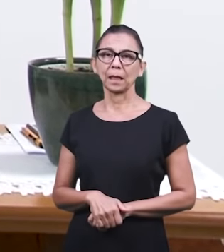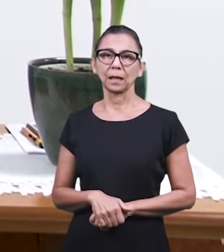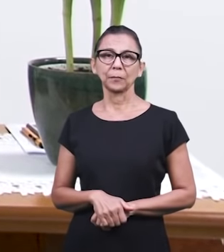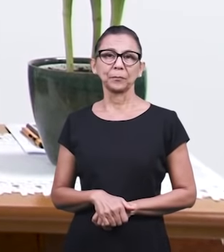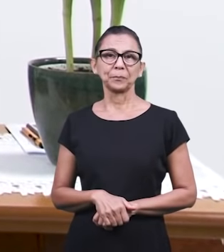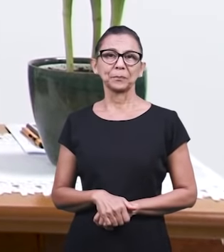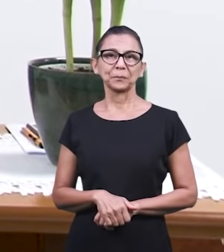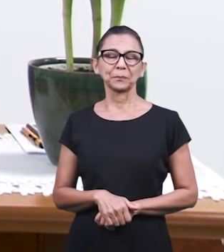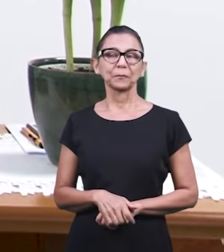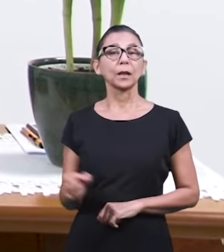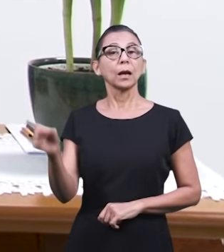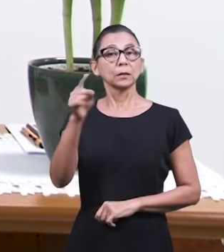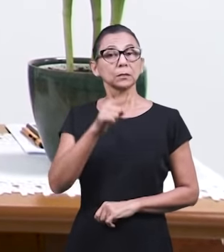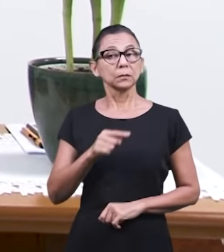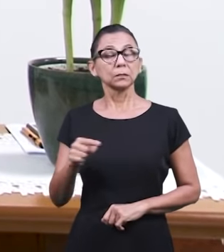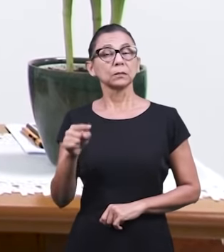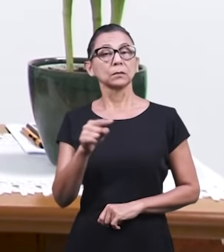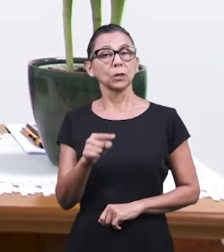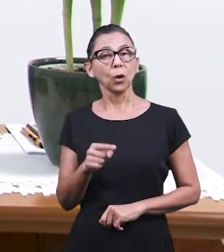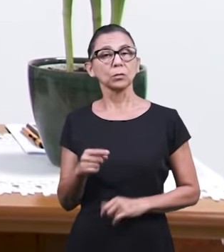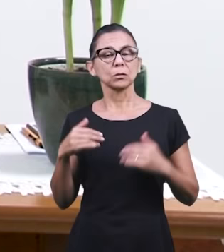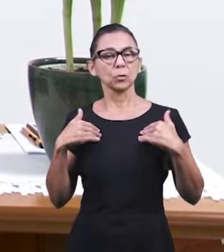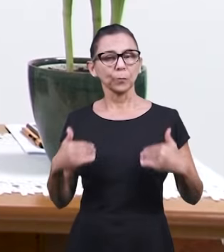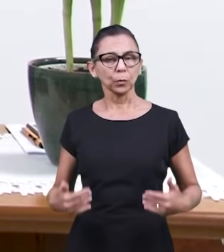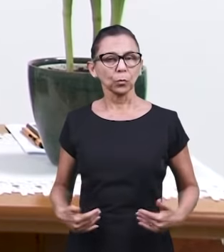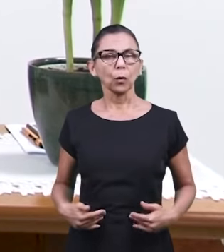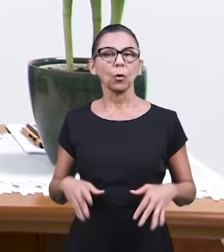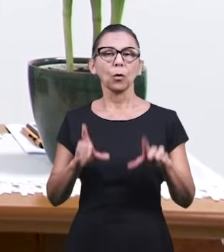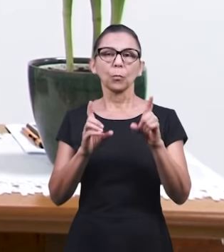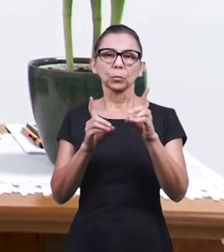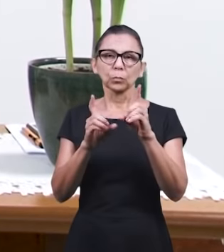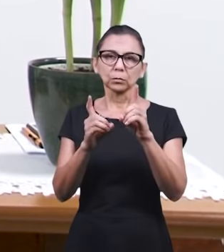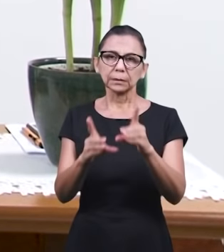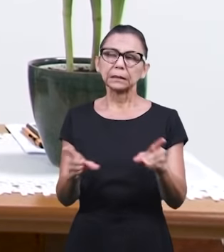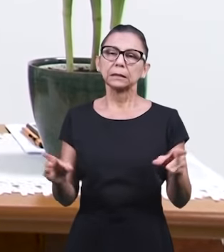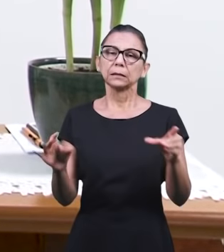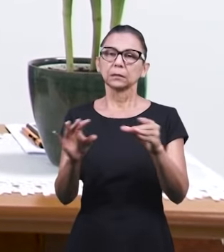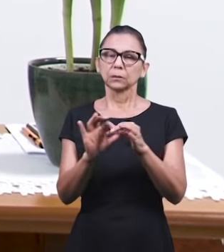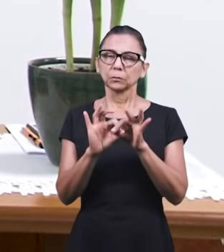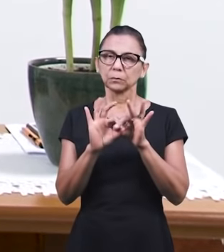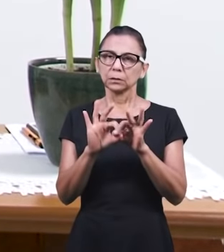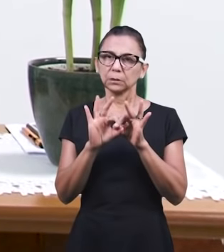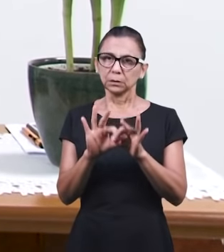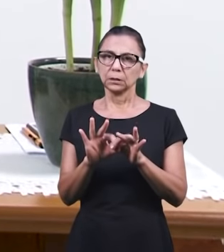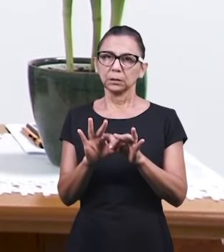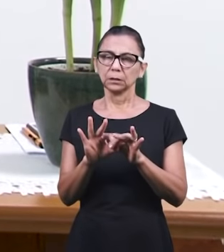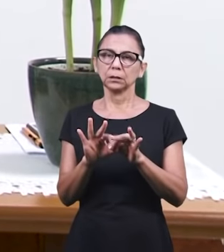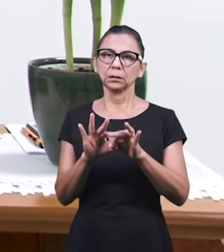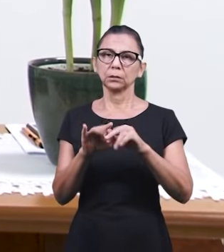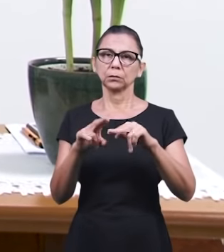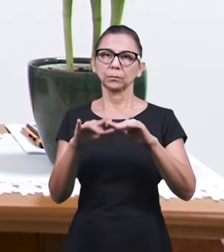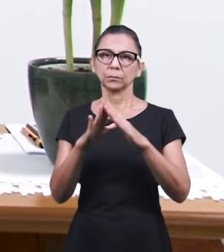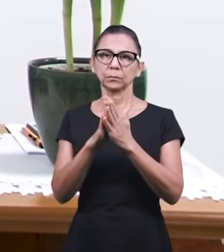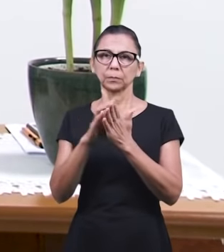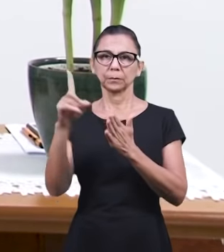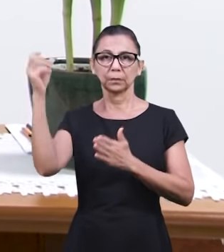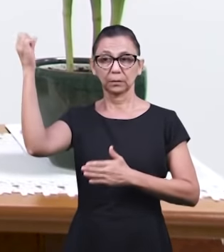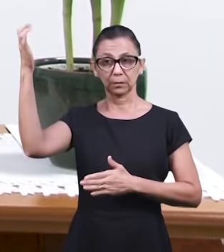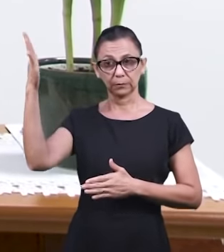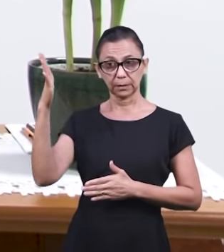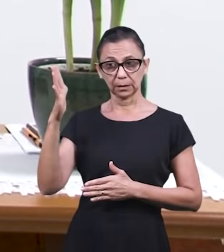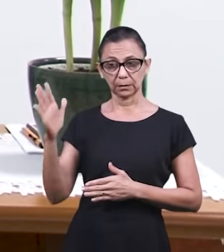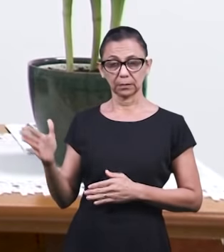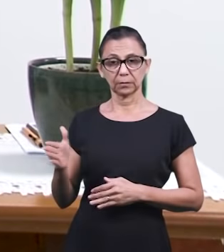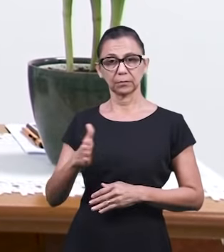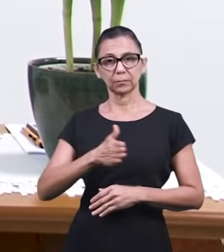há mistério quando estamos conectados no mesmo corpo, na mesma comunhão, dentro da palavra do Senhor e da palavra revelada,